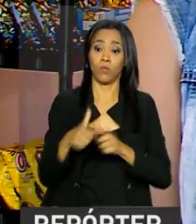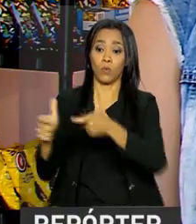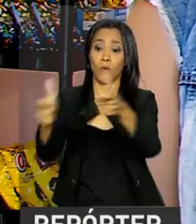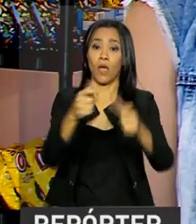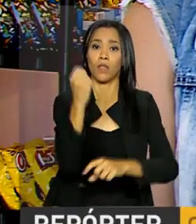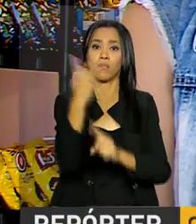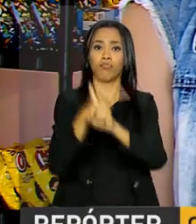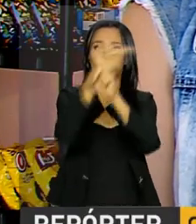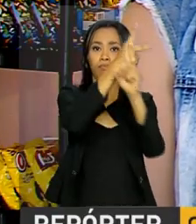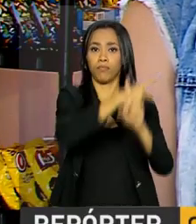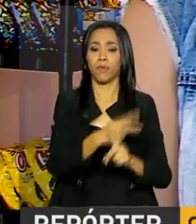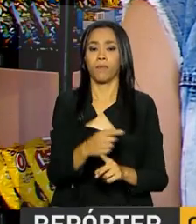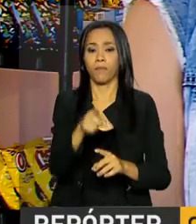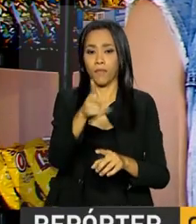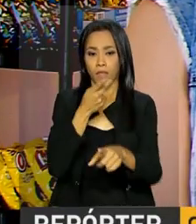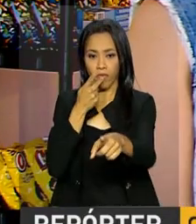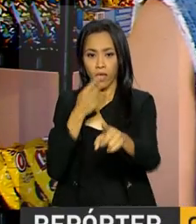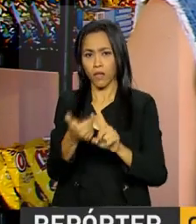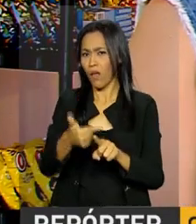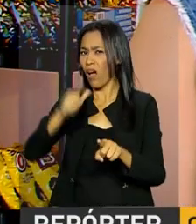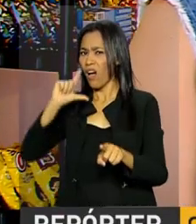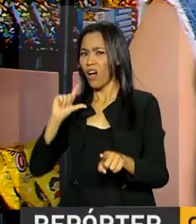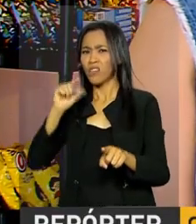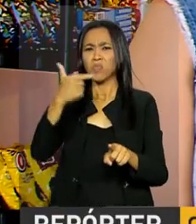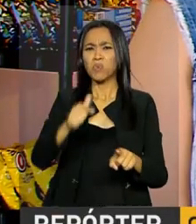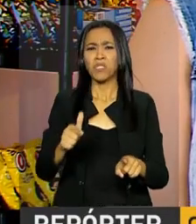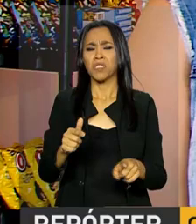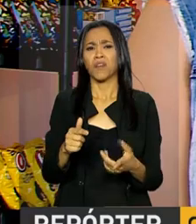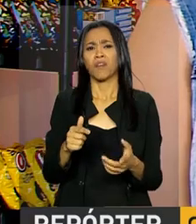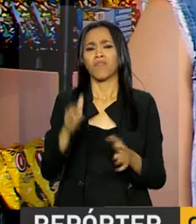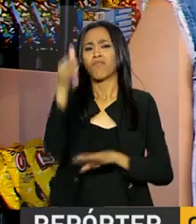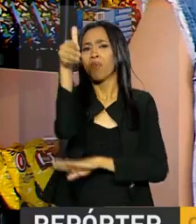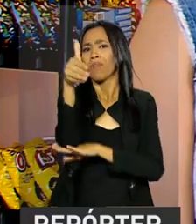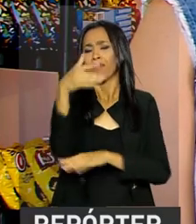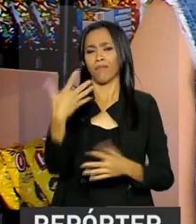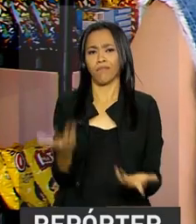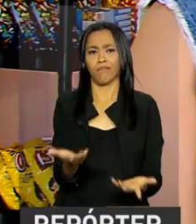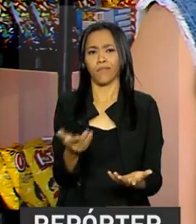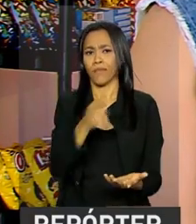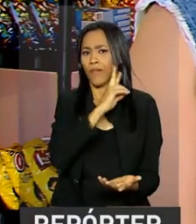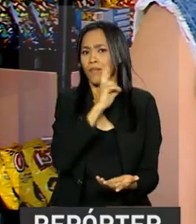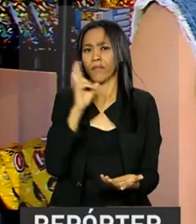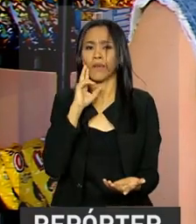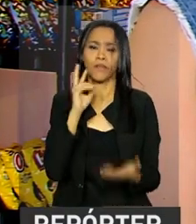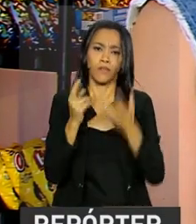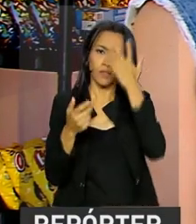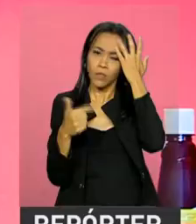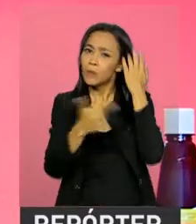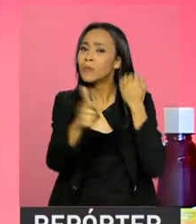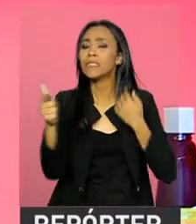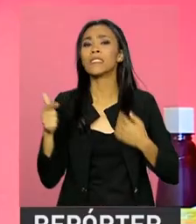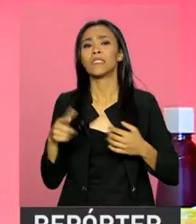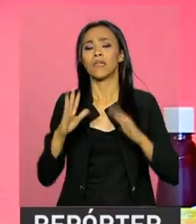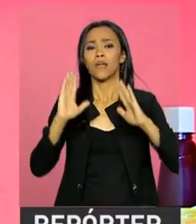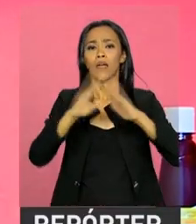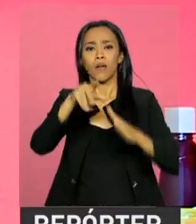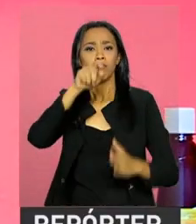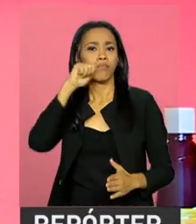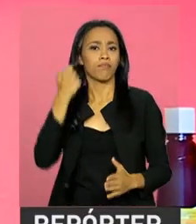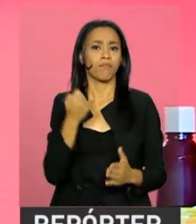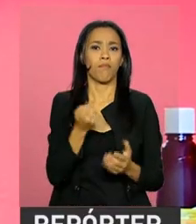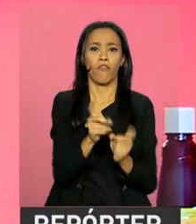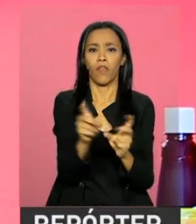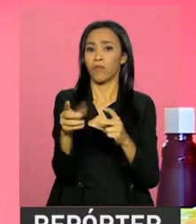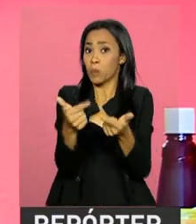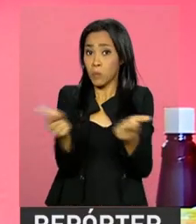opção de pousada, de bons restaurantes, de uma padaria que realmente desse suporte. Cássia chegou à